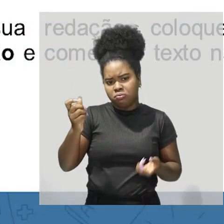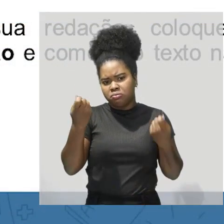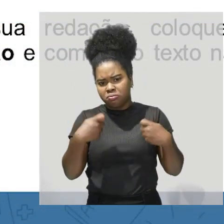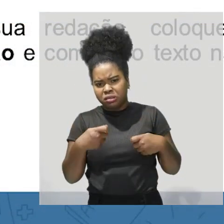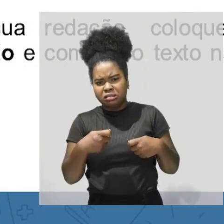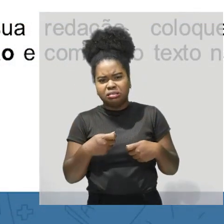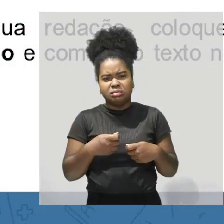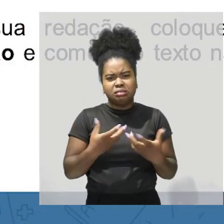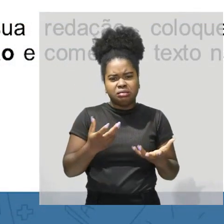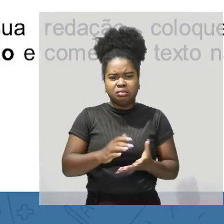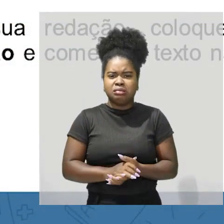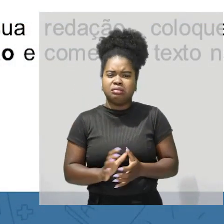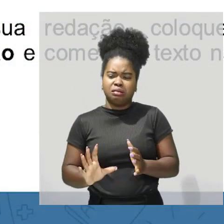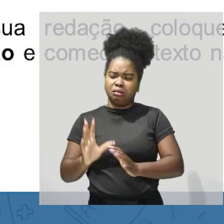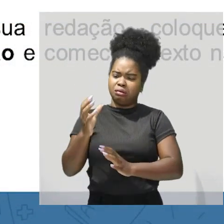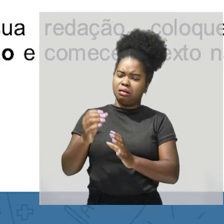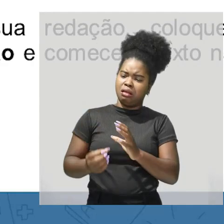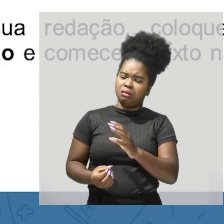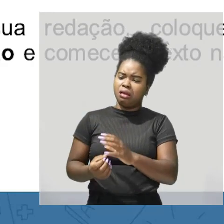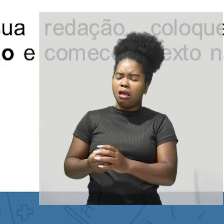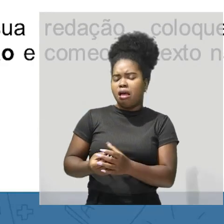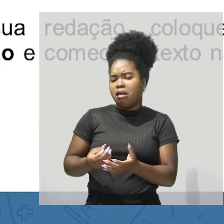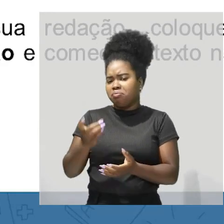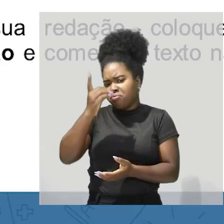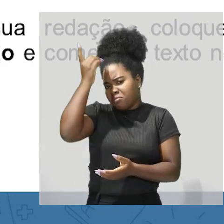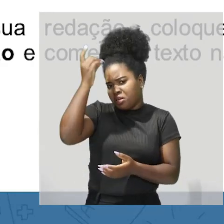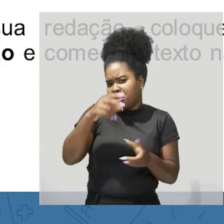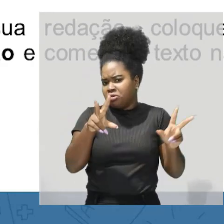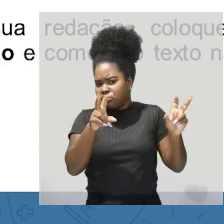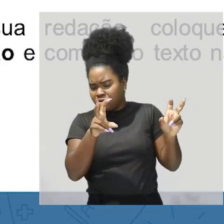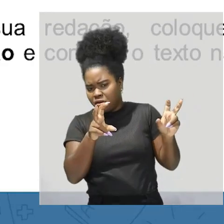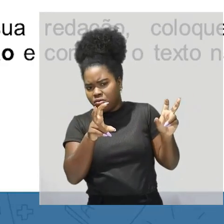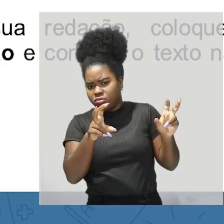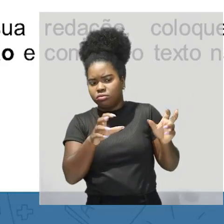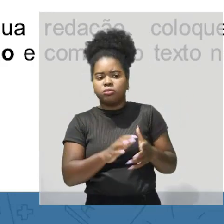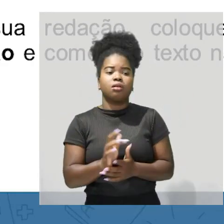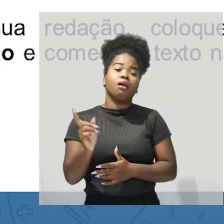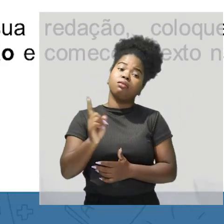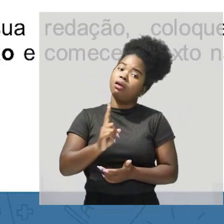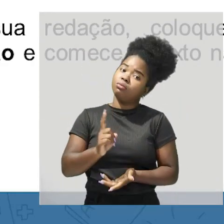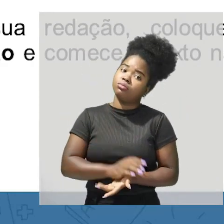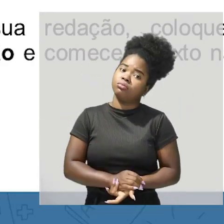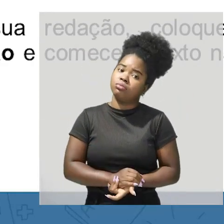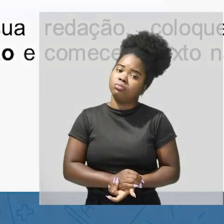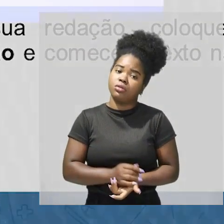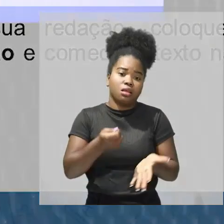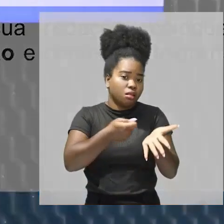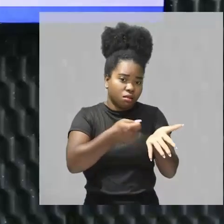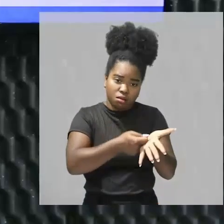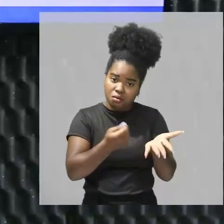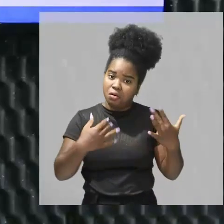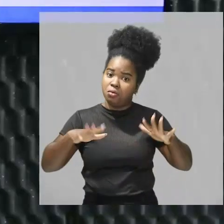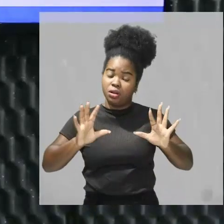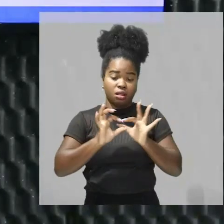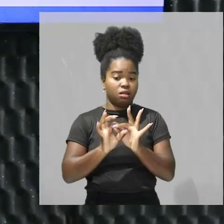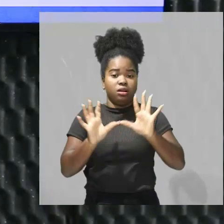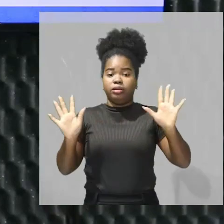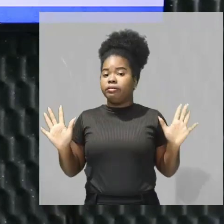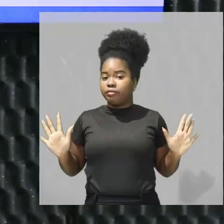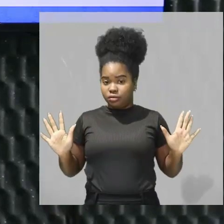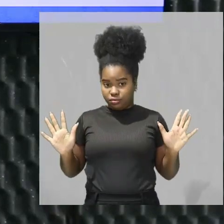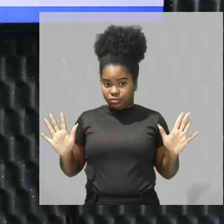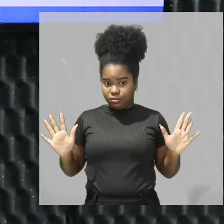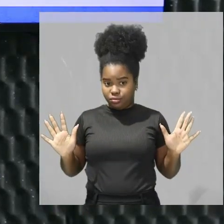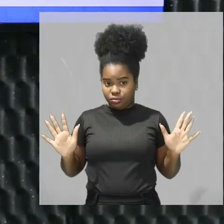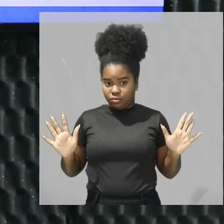redação do Enem o título não é obrigatório. Então, ele não é obrigatório. Vai ficar aí para